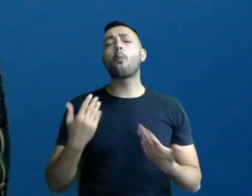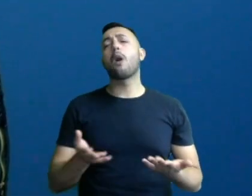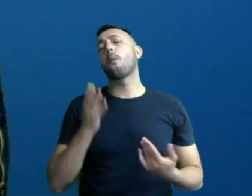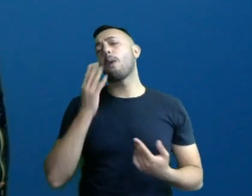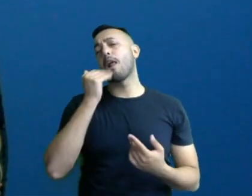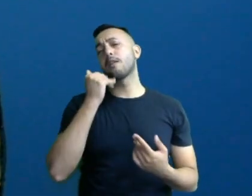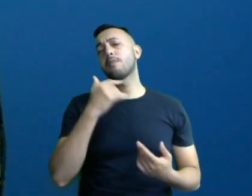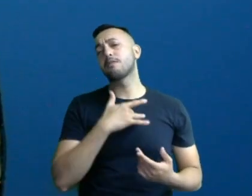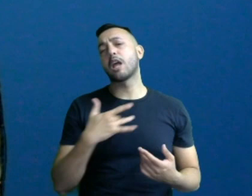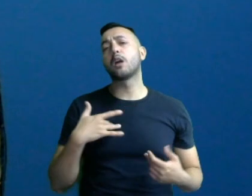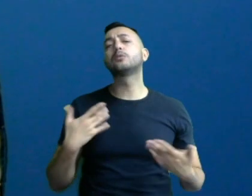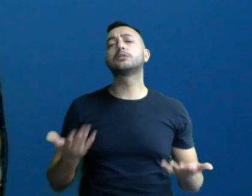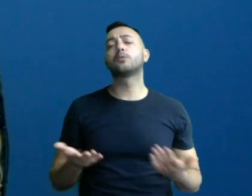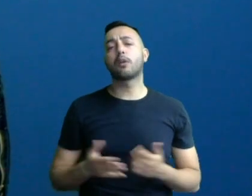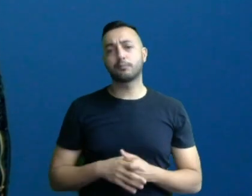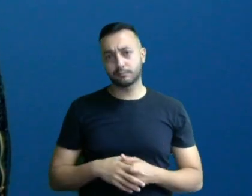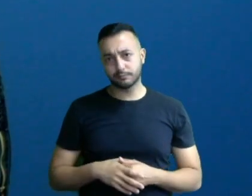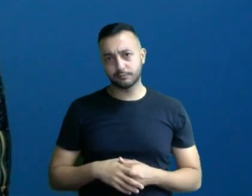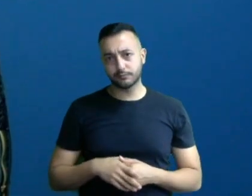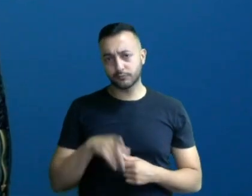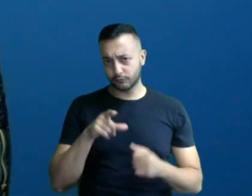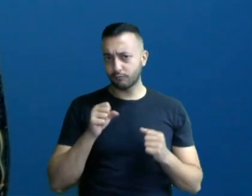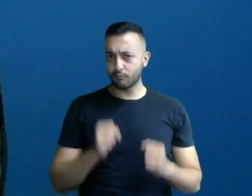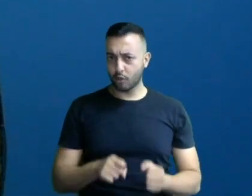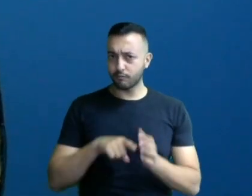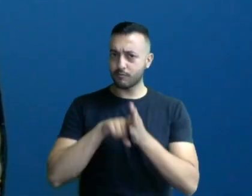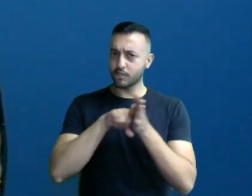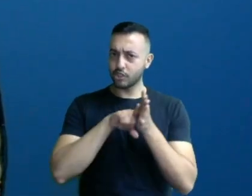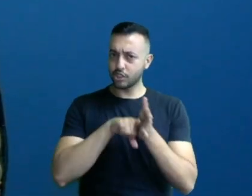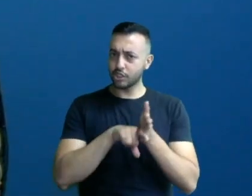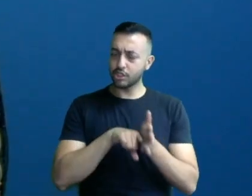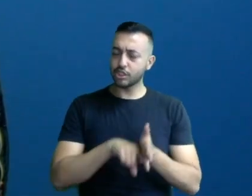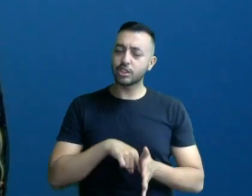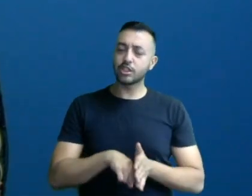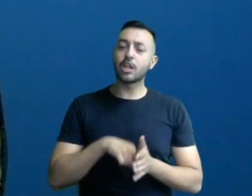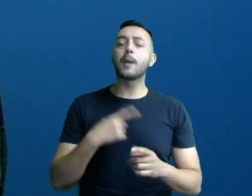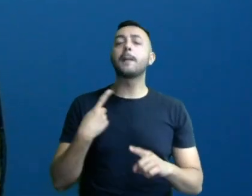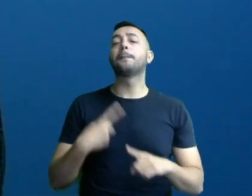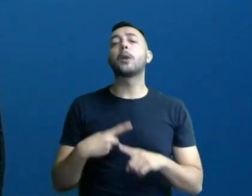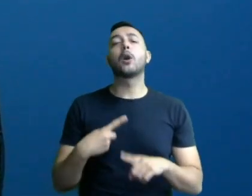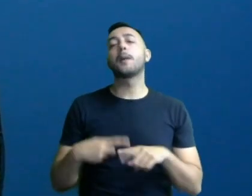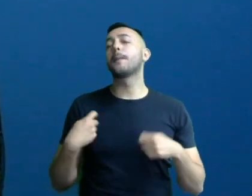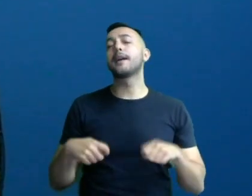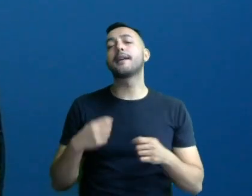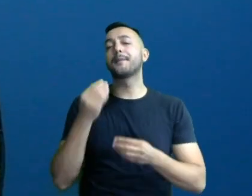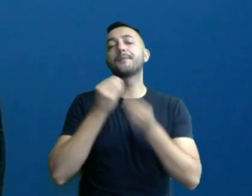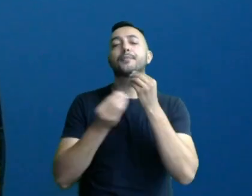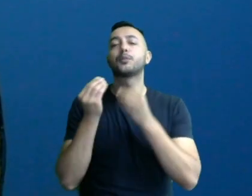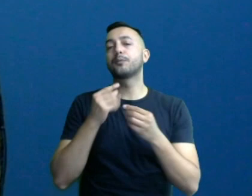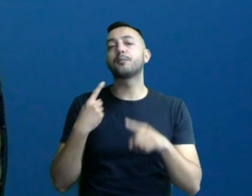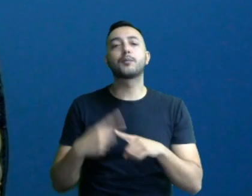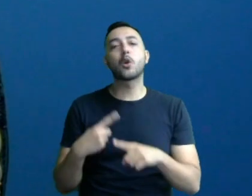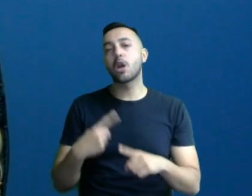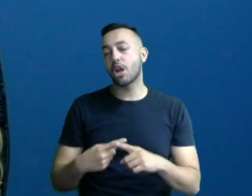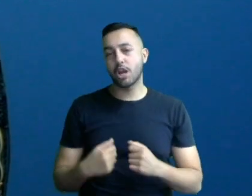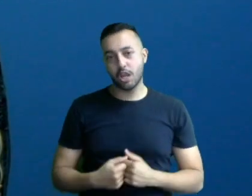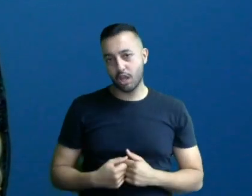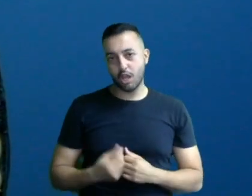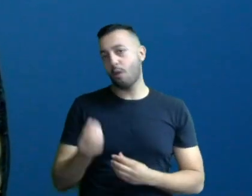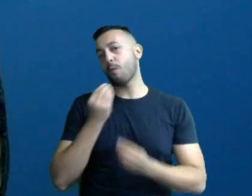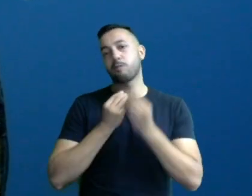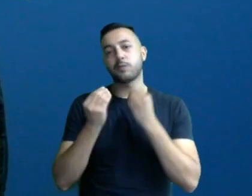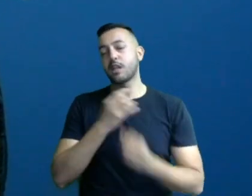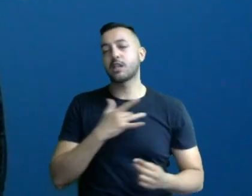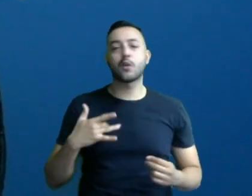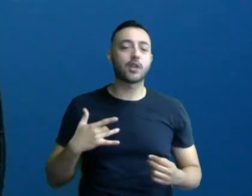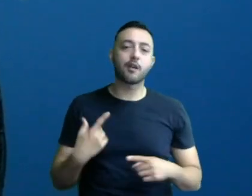são saudáveis, né? Você pode fazer essa pesquisa aí. Por que que a gente tem que se alimentar? Por que que a gente tem que comer saudável?